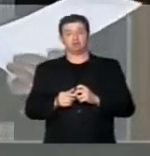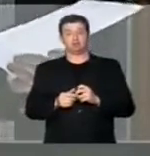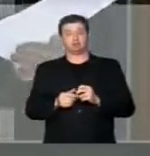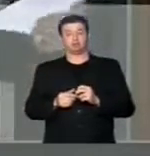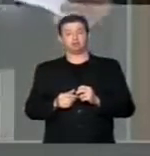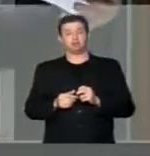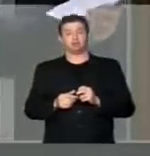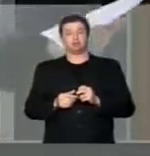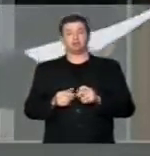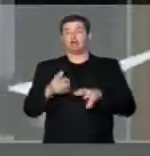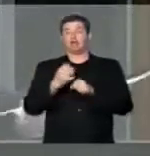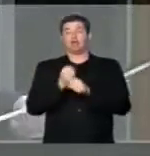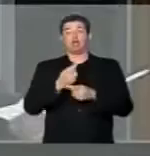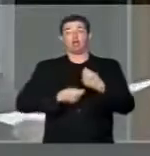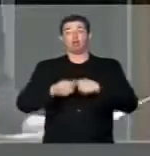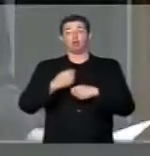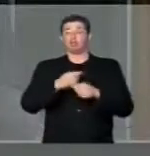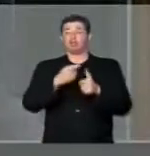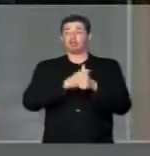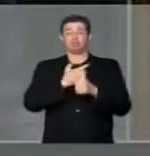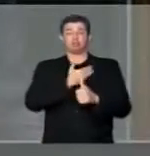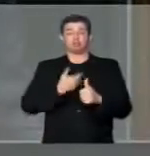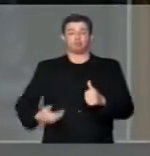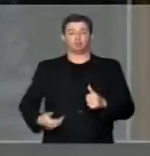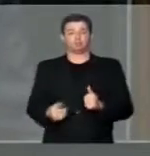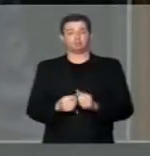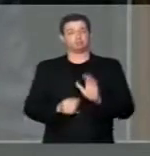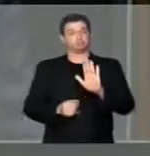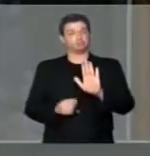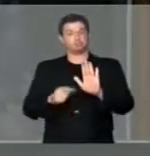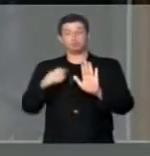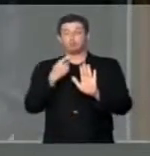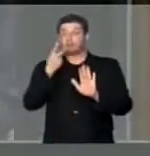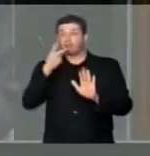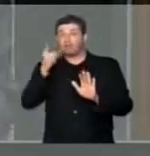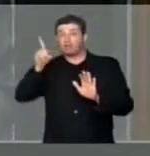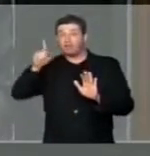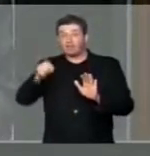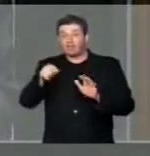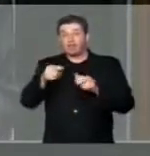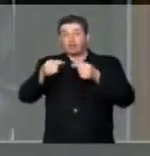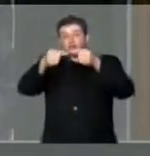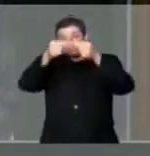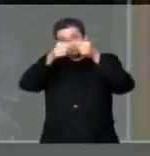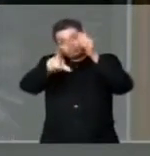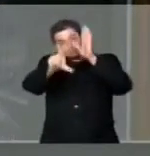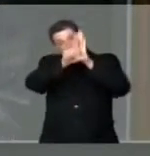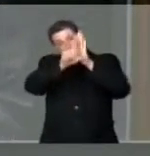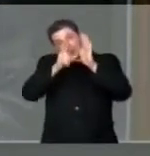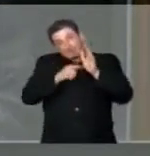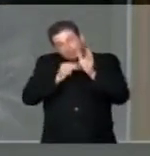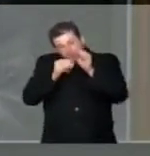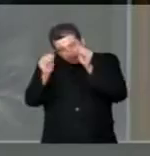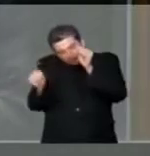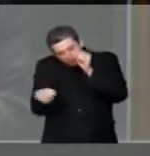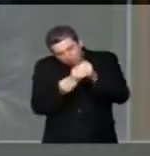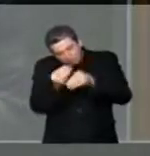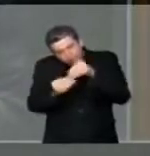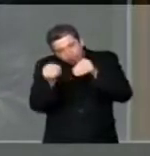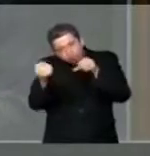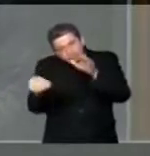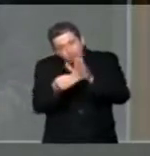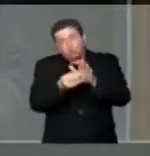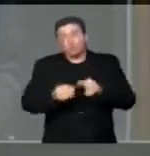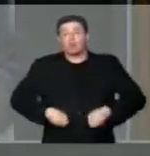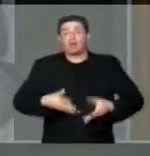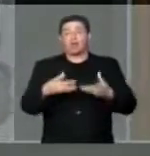governamentais o balanço da dívida pública brasileira. Nós estamos falando aqui é das ilegalidades, das irregularidades e do